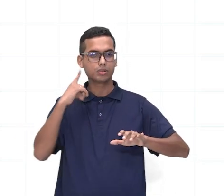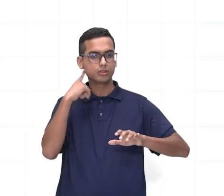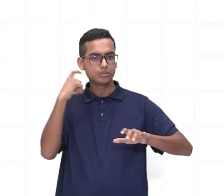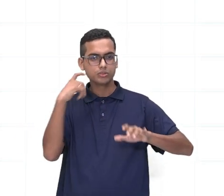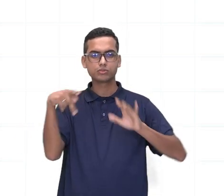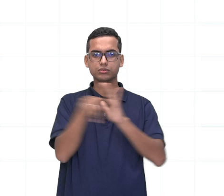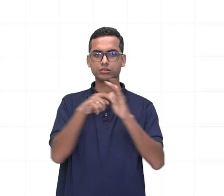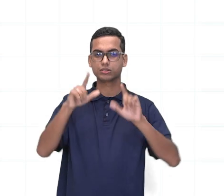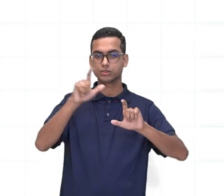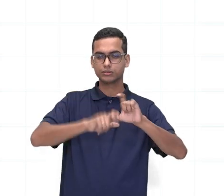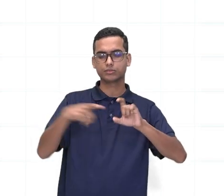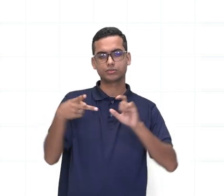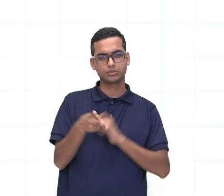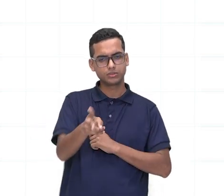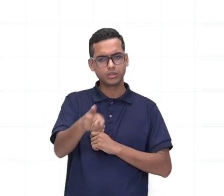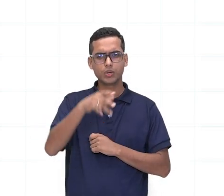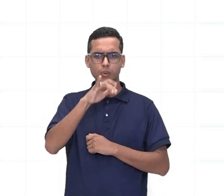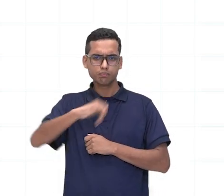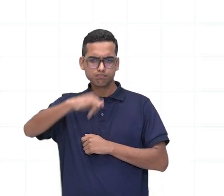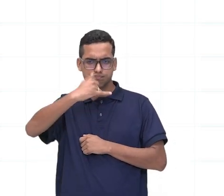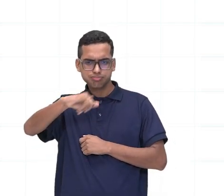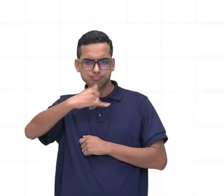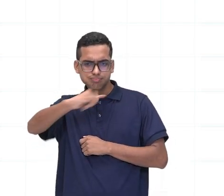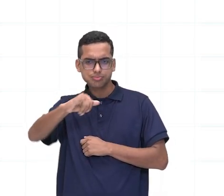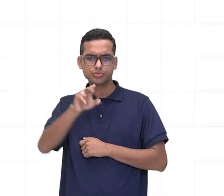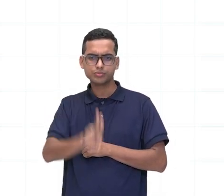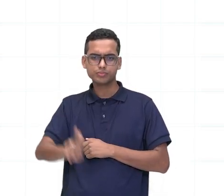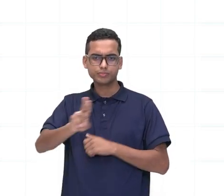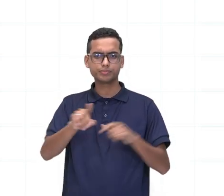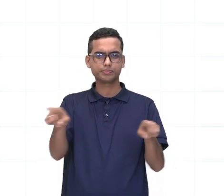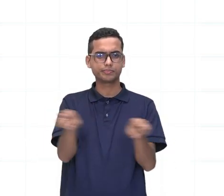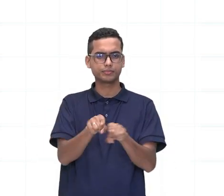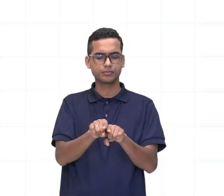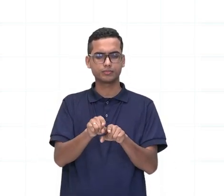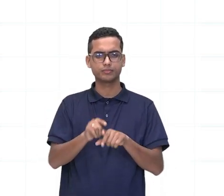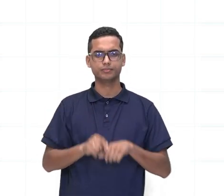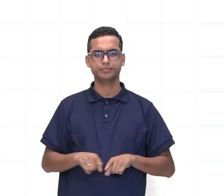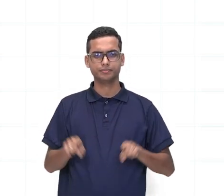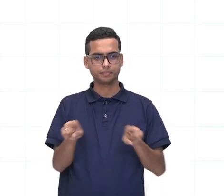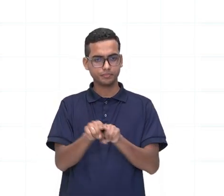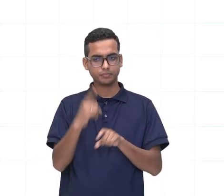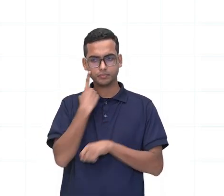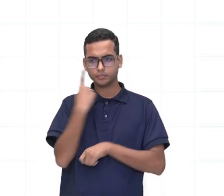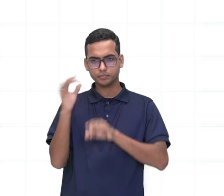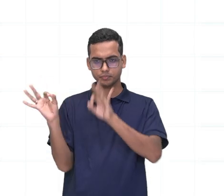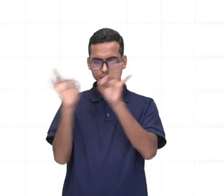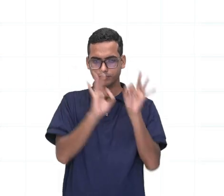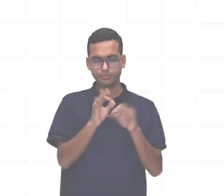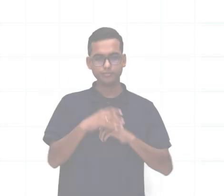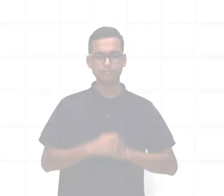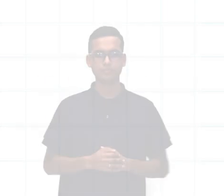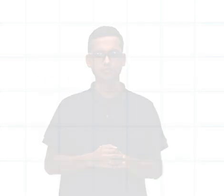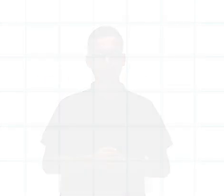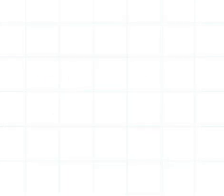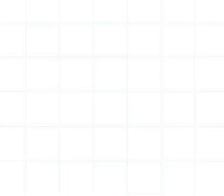para funcionar. Vamos ouvir agora esse instrumento eletrofone.